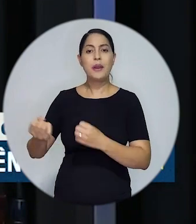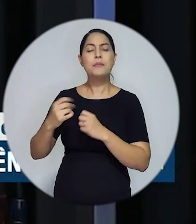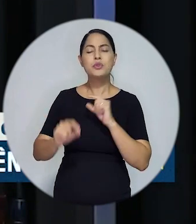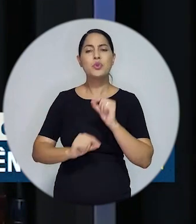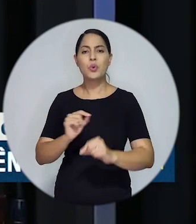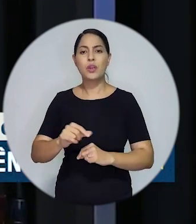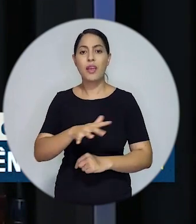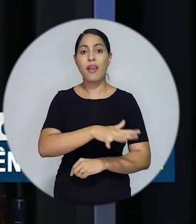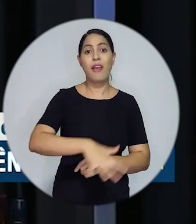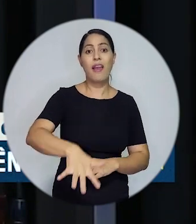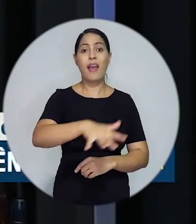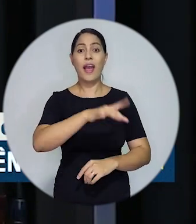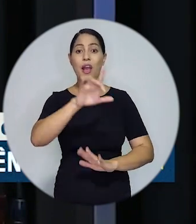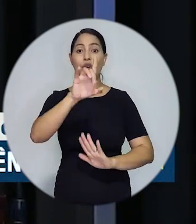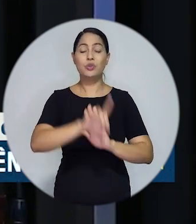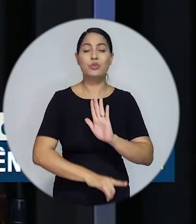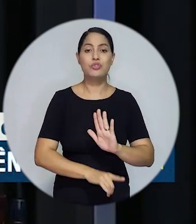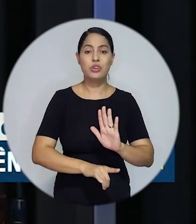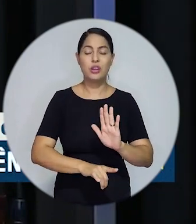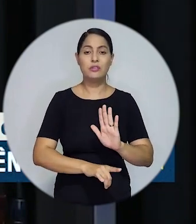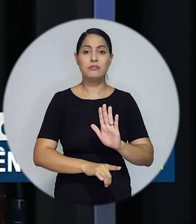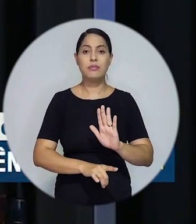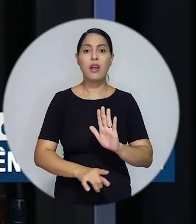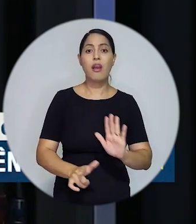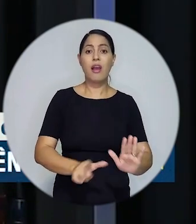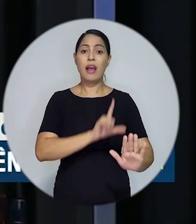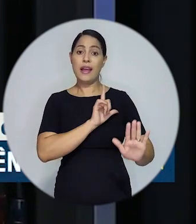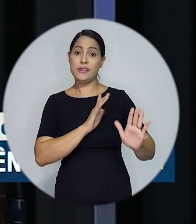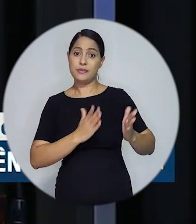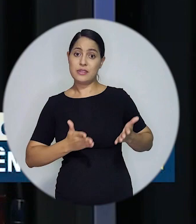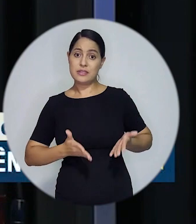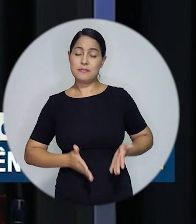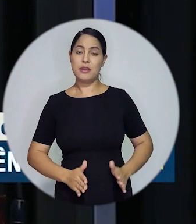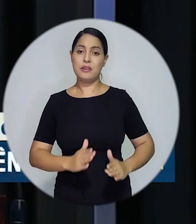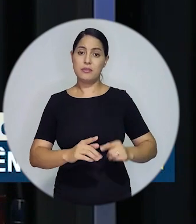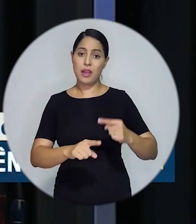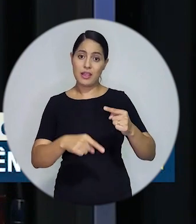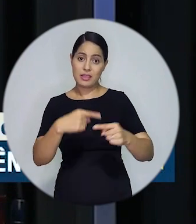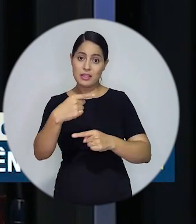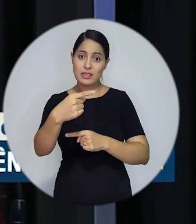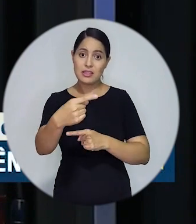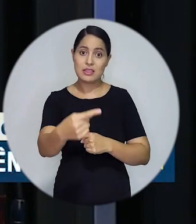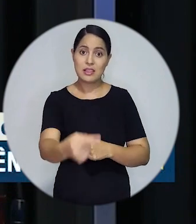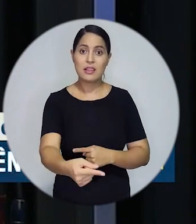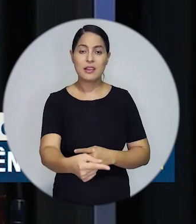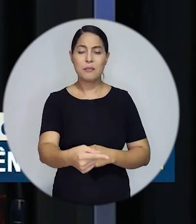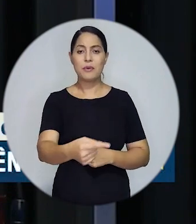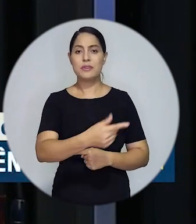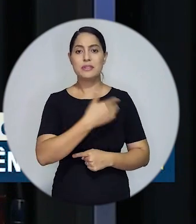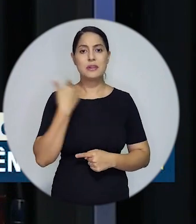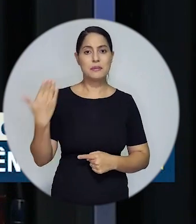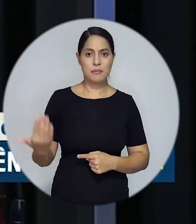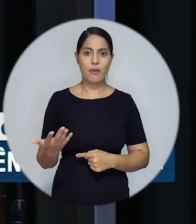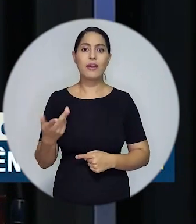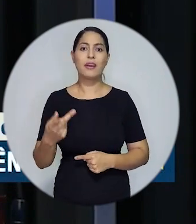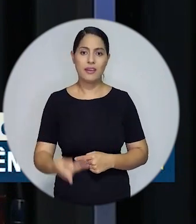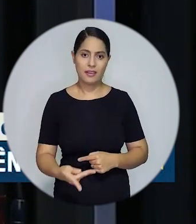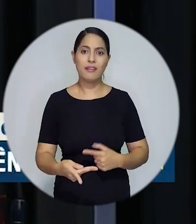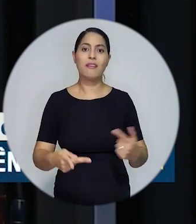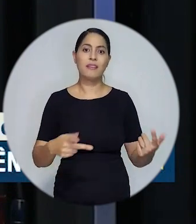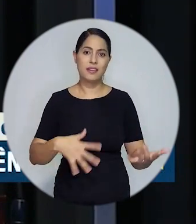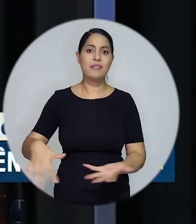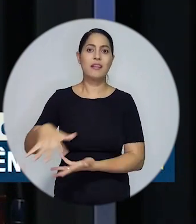a área do direito que atende o trabalhador e o cidadão brasileiro mesmo antes de ele nascer e que vai acompanhá-lo até depois